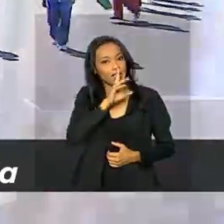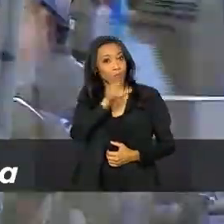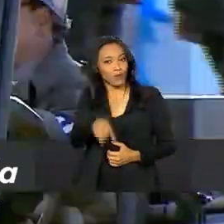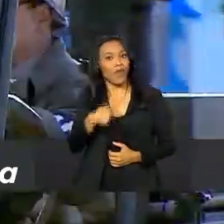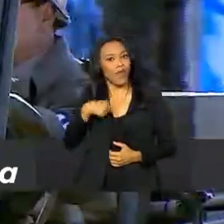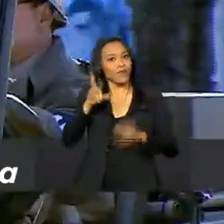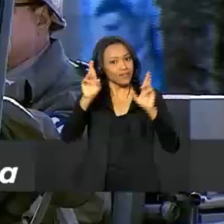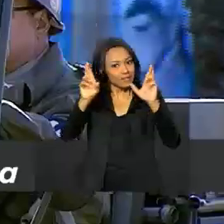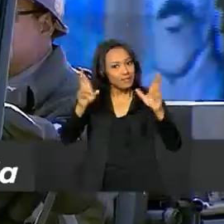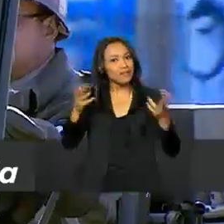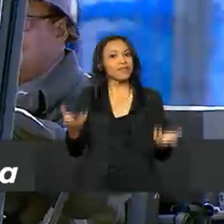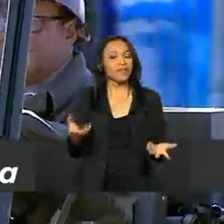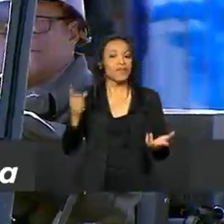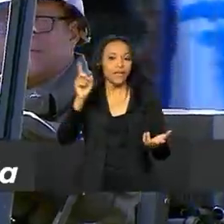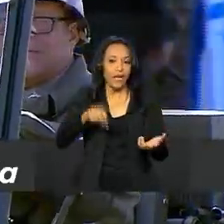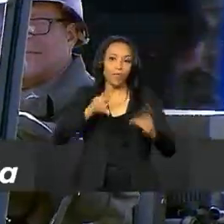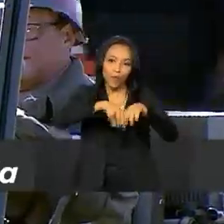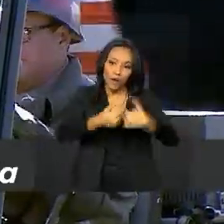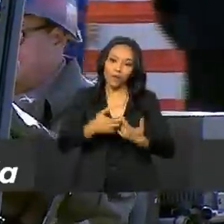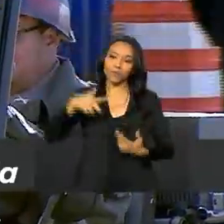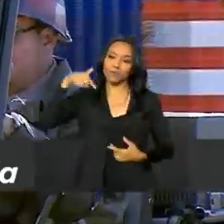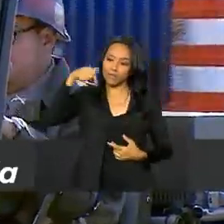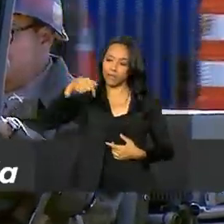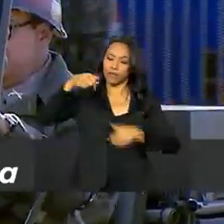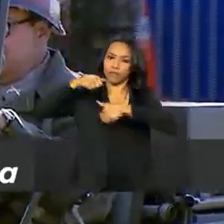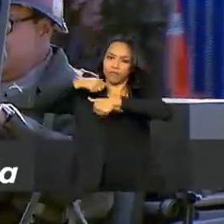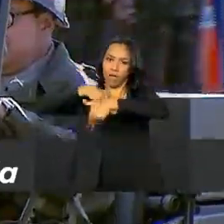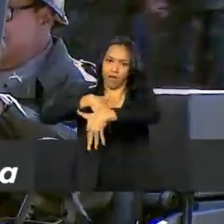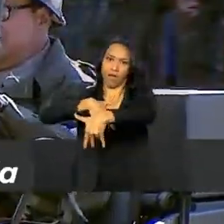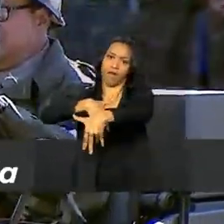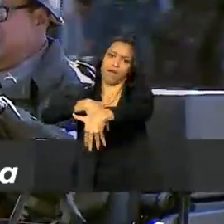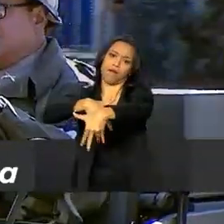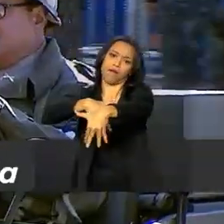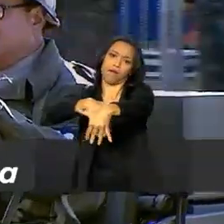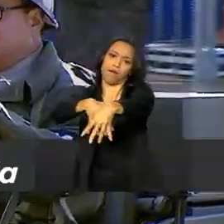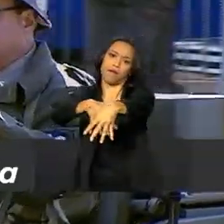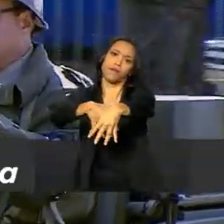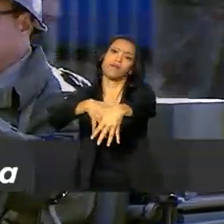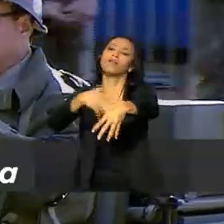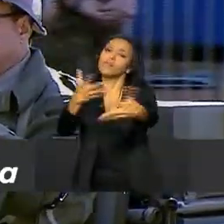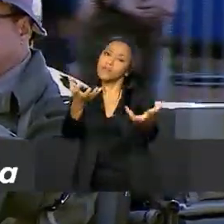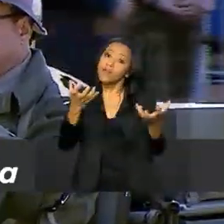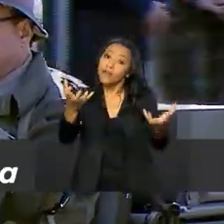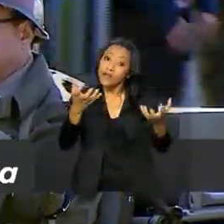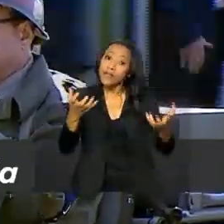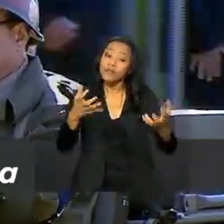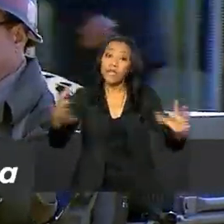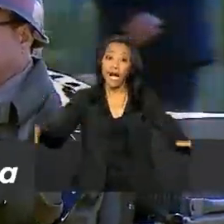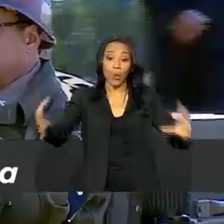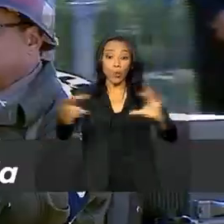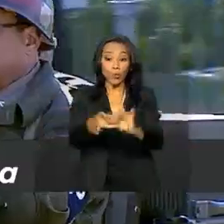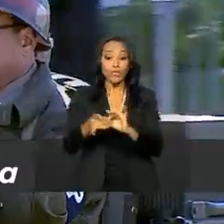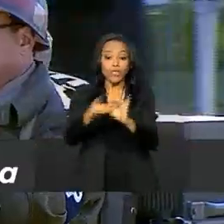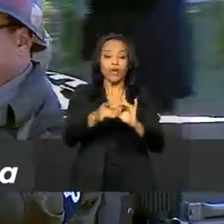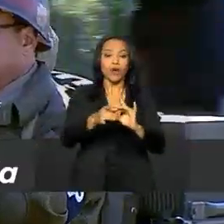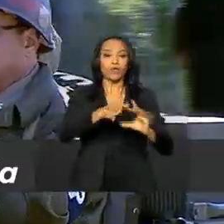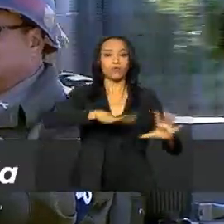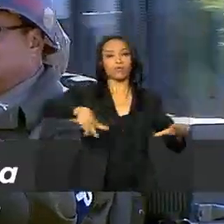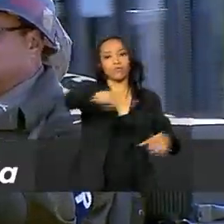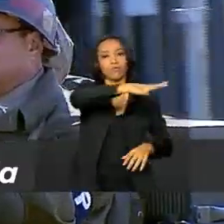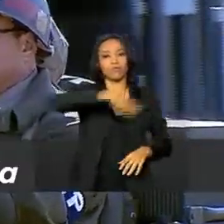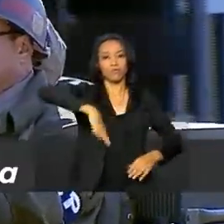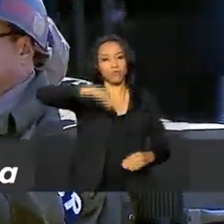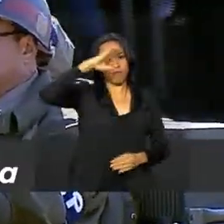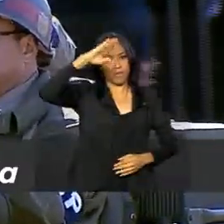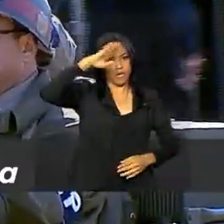as paradas do 7 de setembro estão querendo demonstrar, a união do civil com o militar. Destacamos